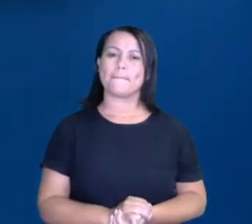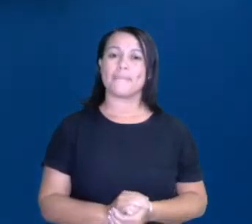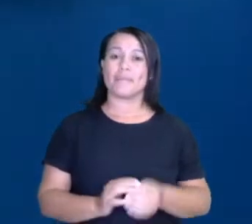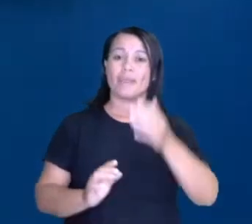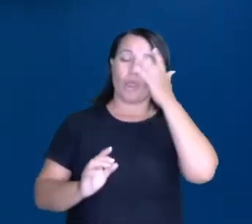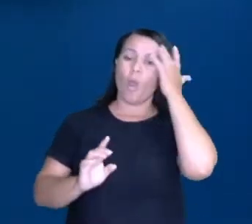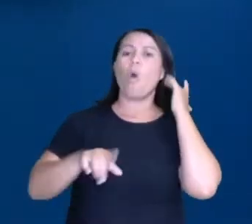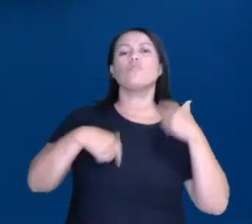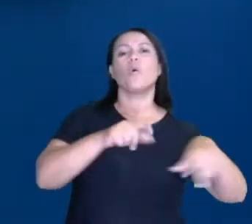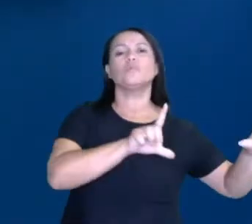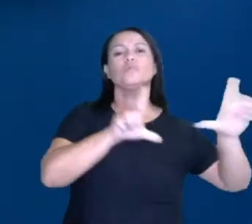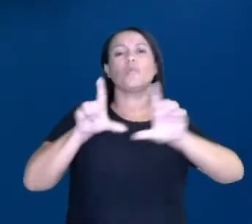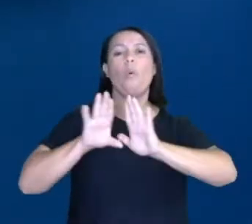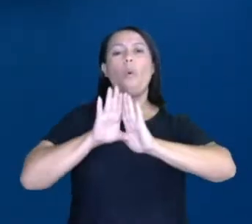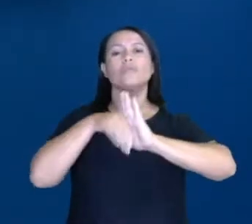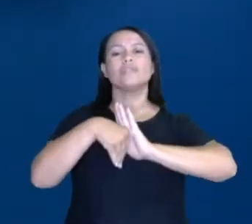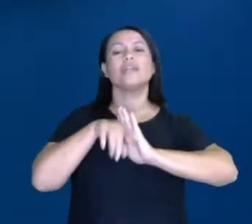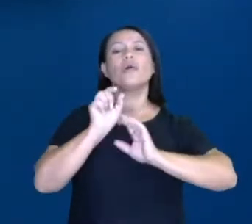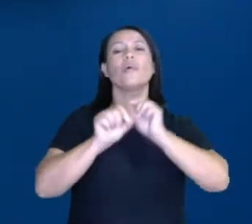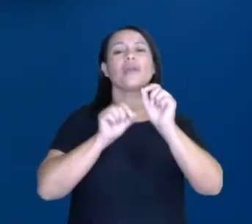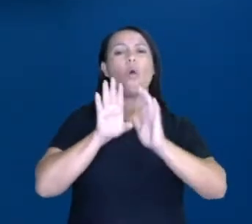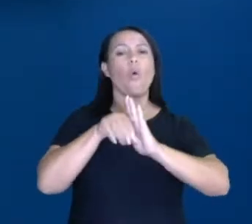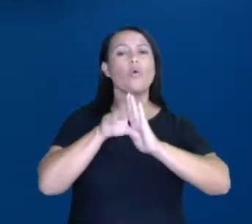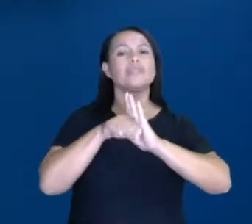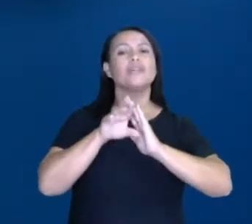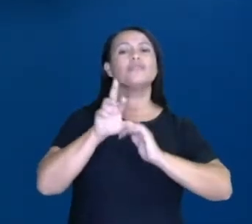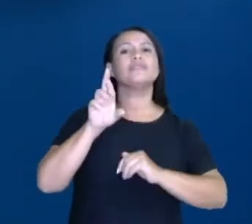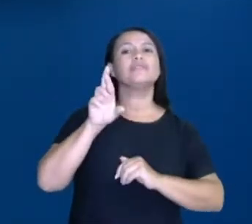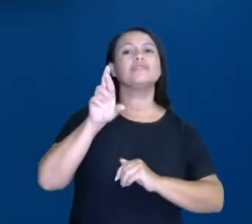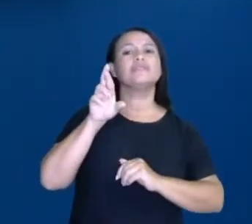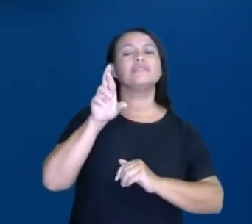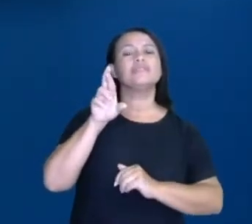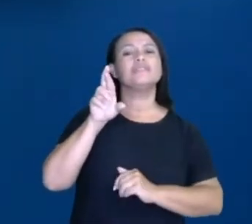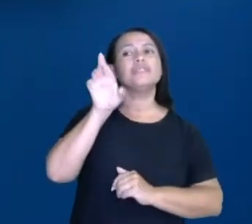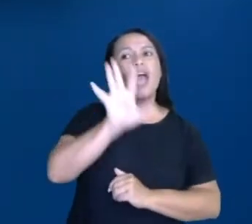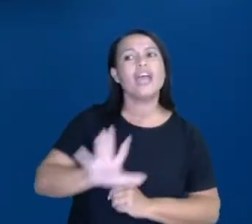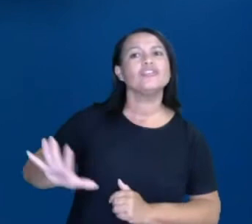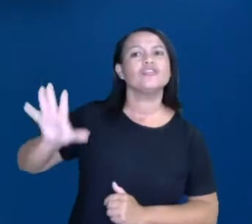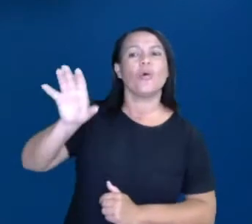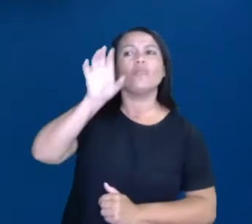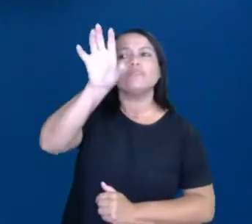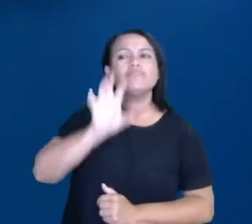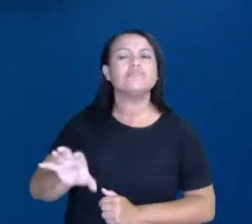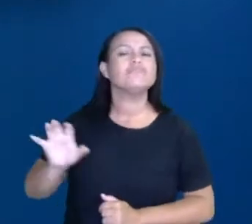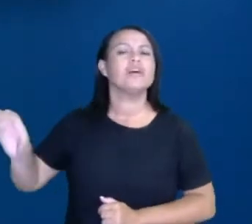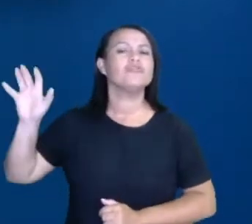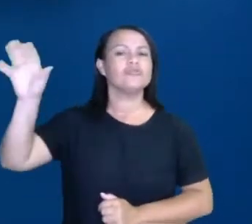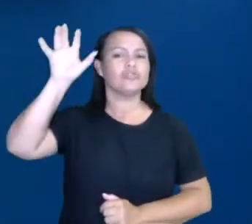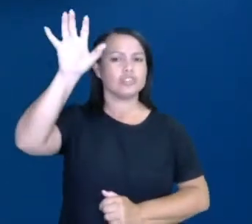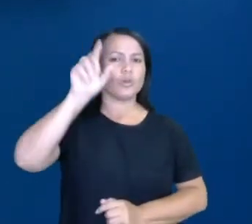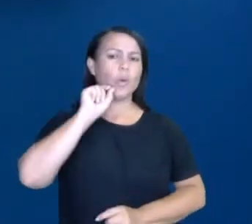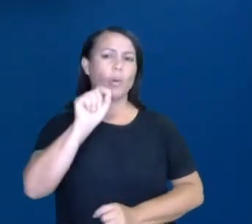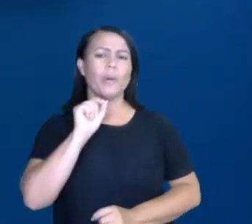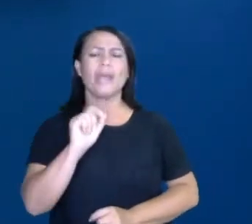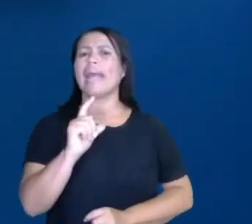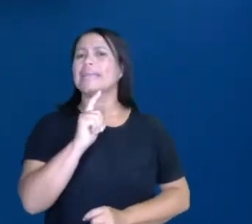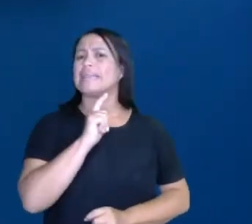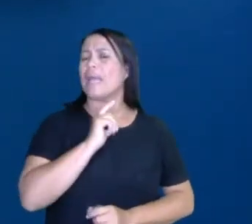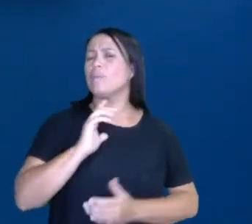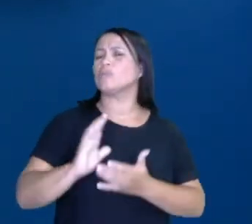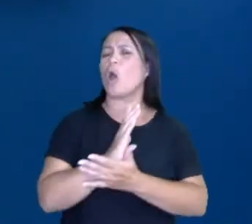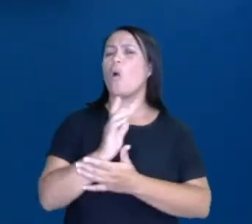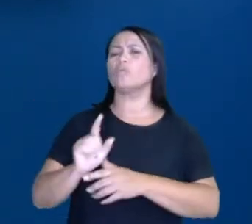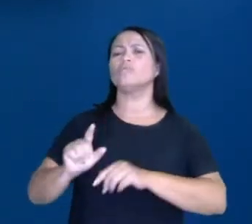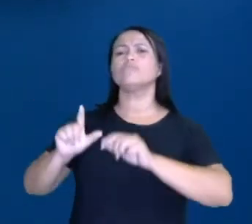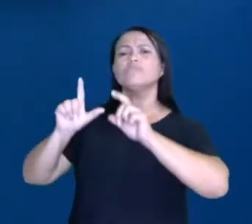O próximo conceito é o conceito de região, né? No conceito de região, a gente tem parte do